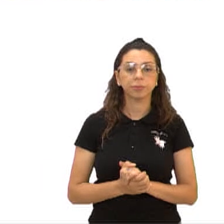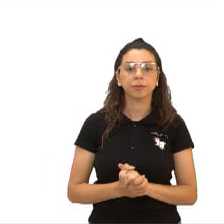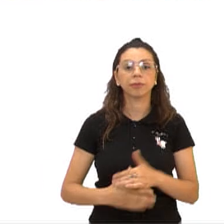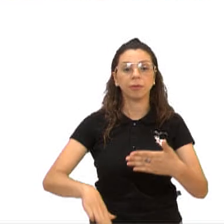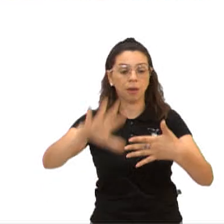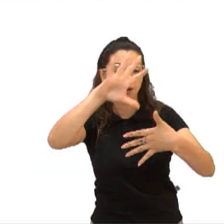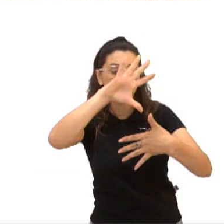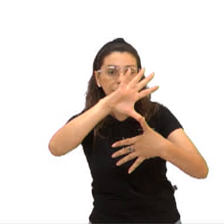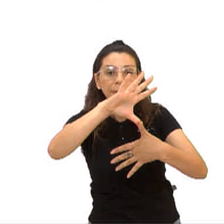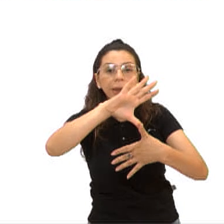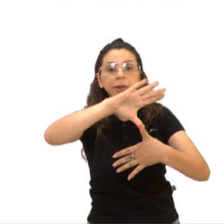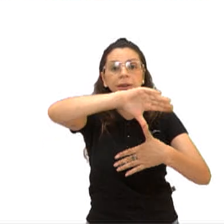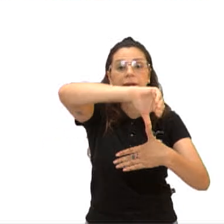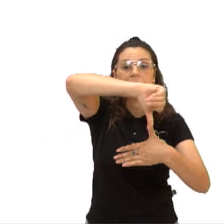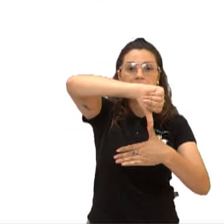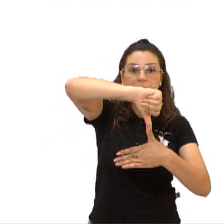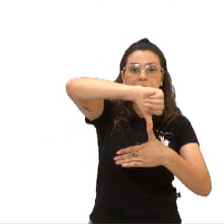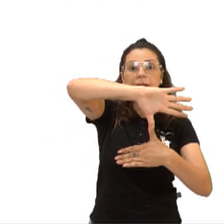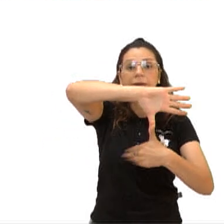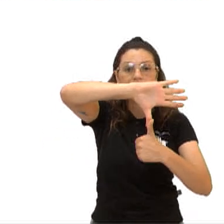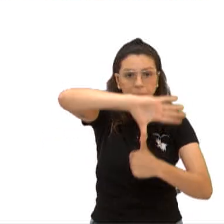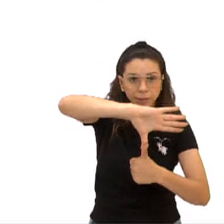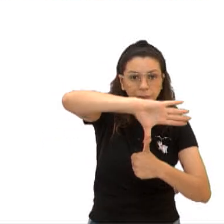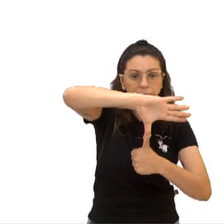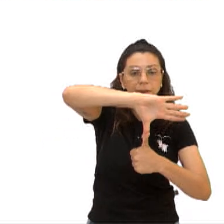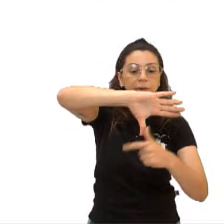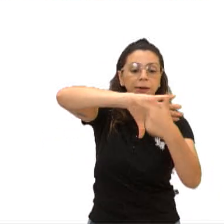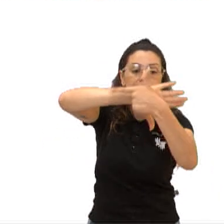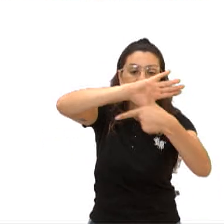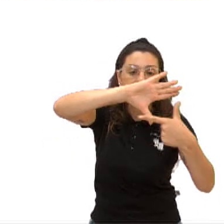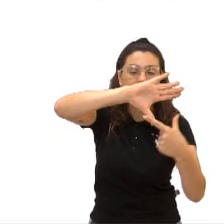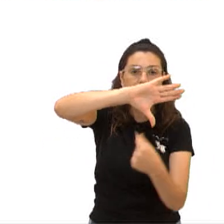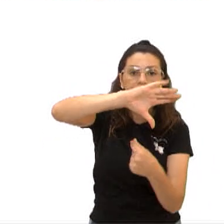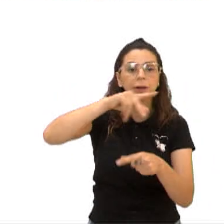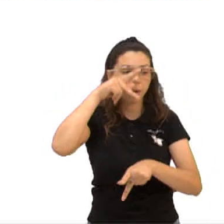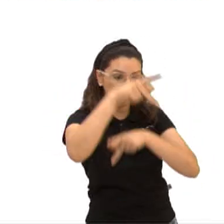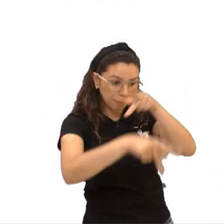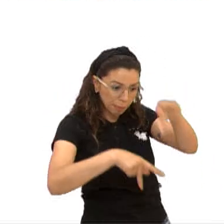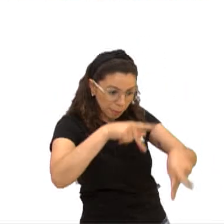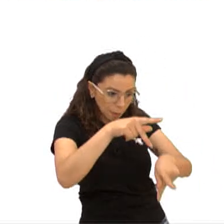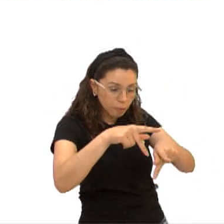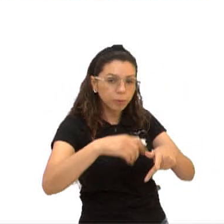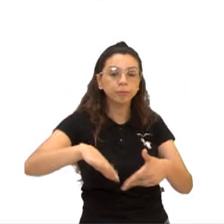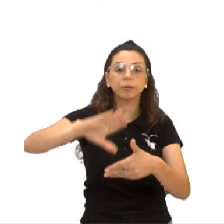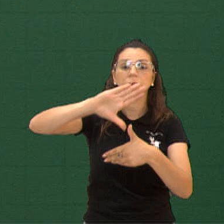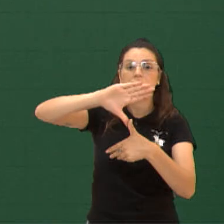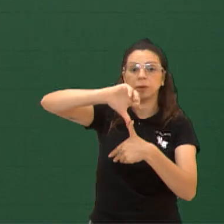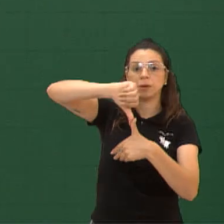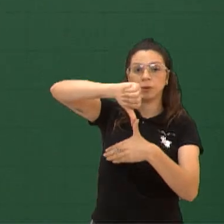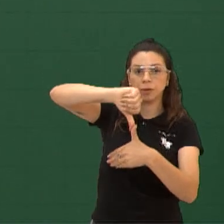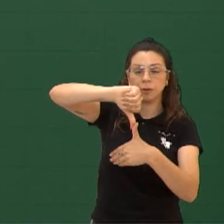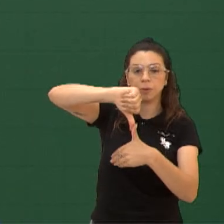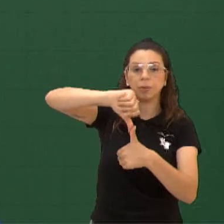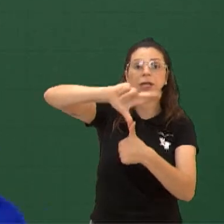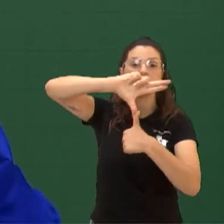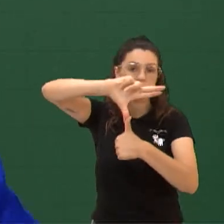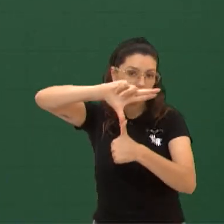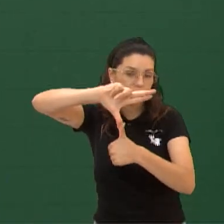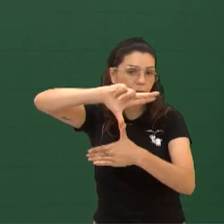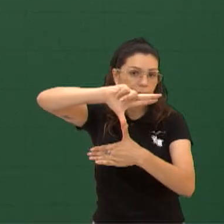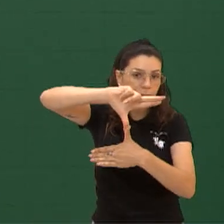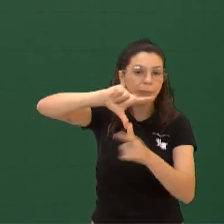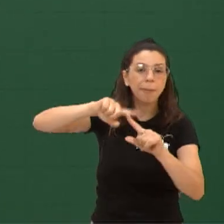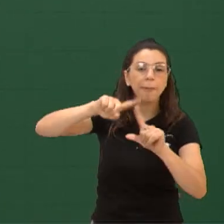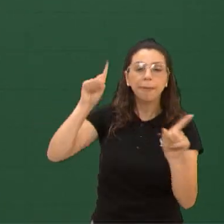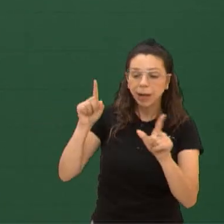América parte norte, na América anglo-saxônica, uma colonização mais de povoamento, e na parte da América Latina, uma colonização